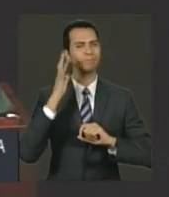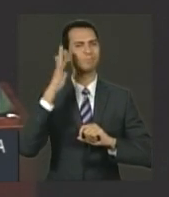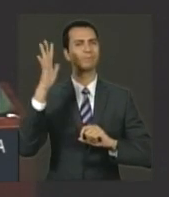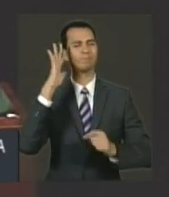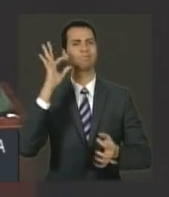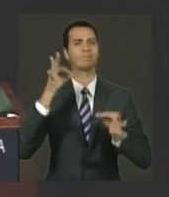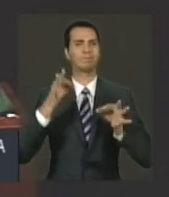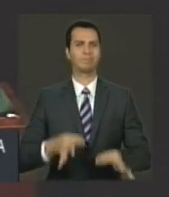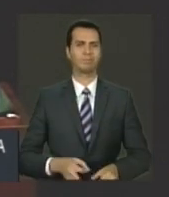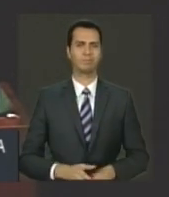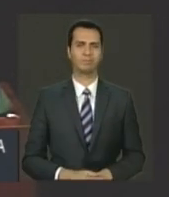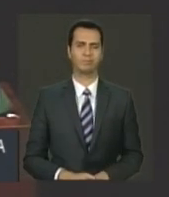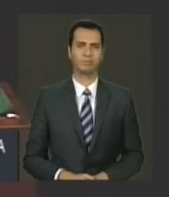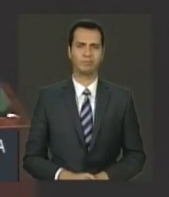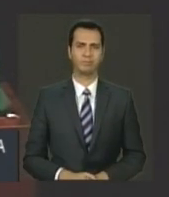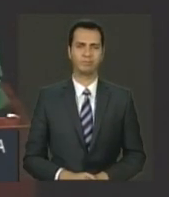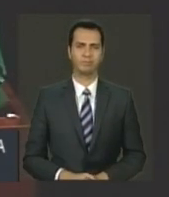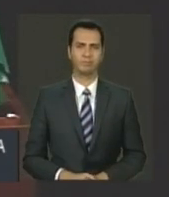vida.